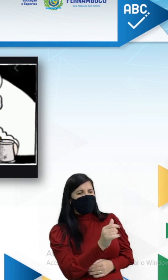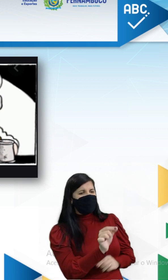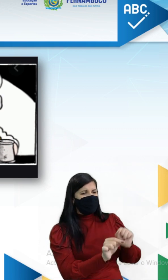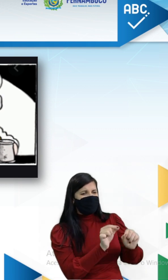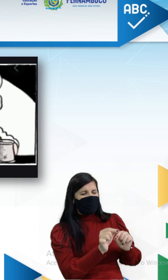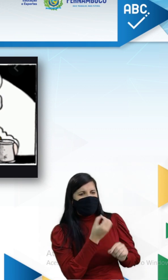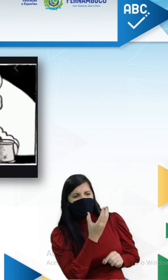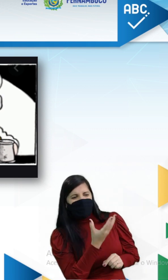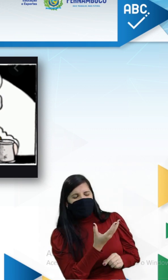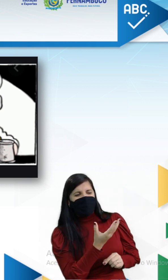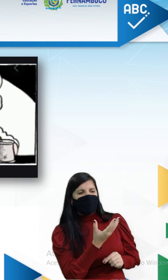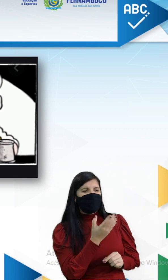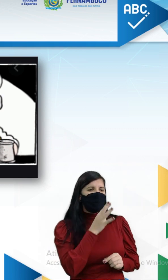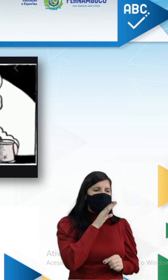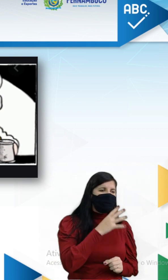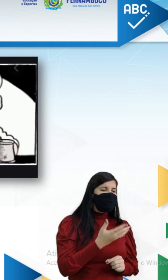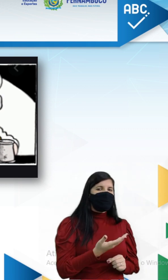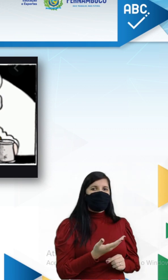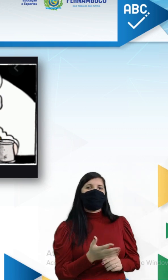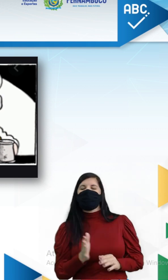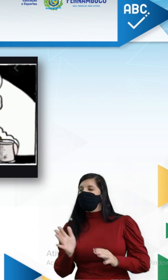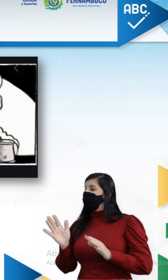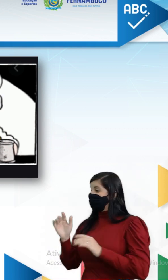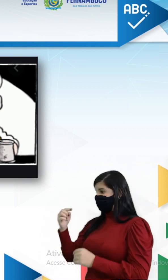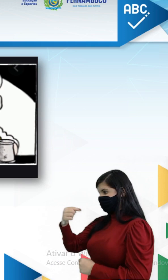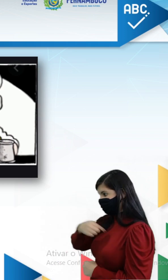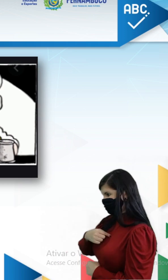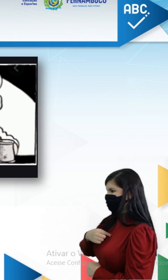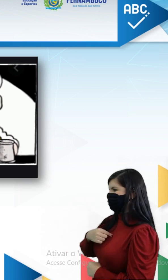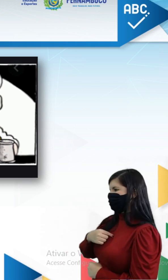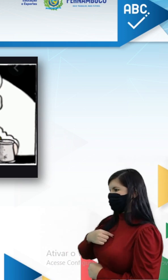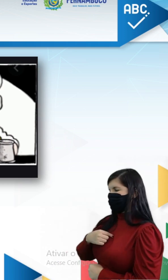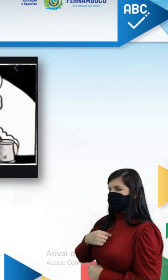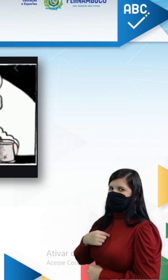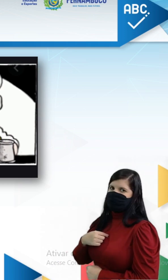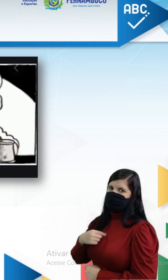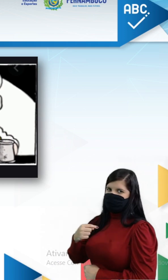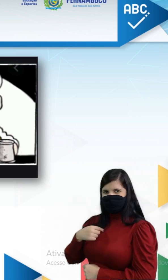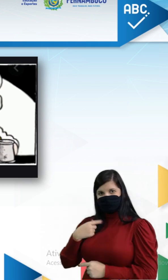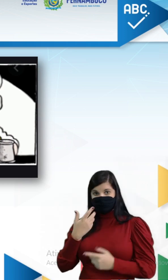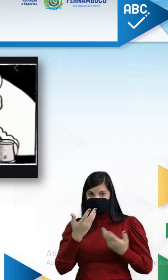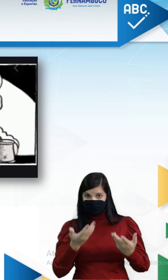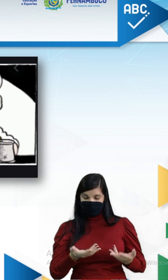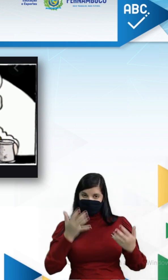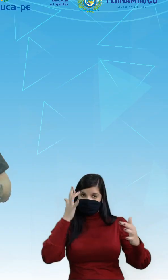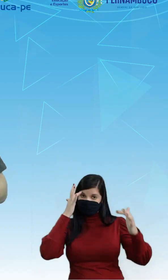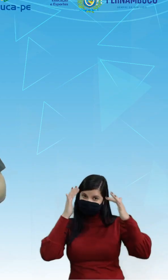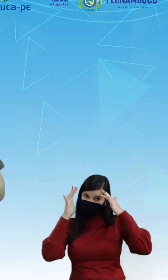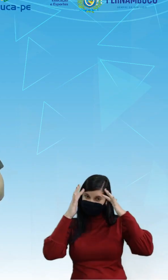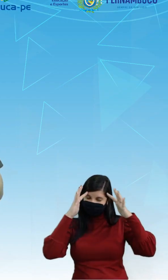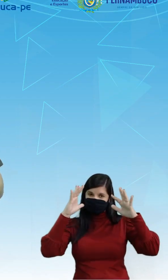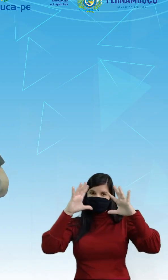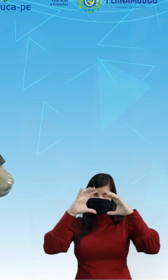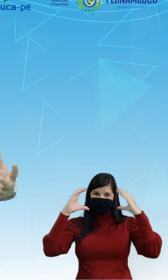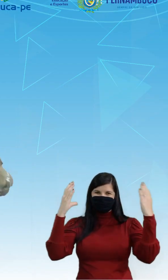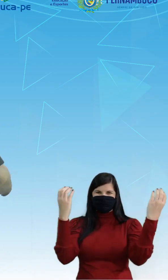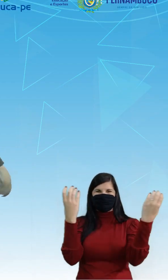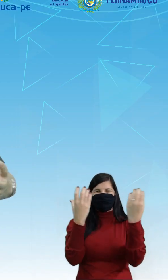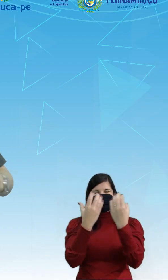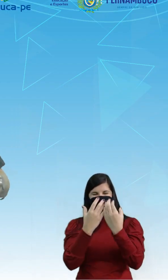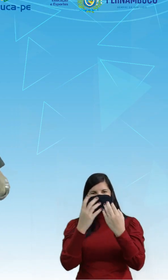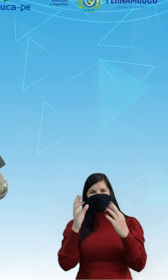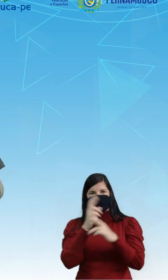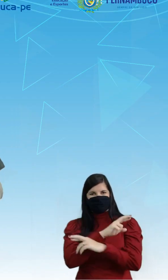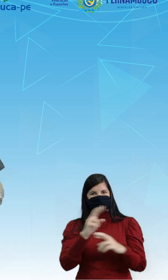o que é bom para elas? Aí H diz, eu. Então veja só, essa tirinha ela faz uma reflexão sobre